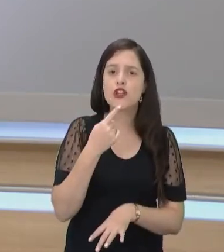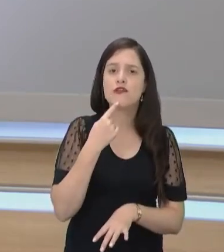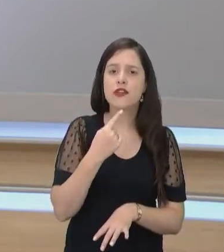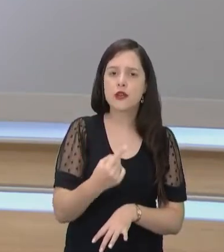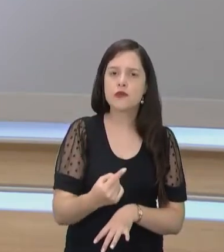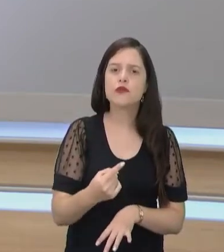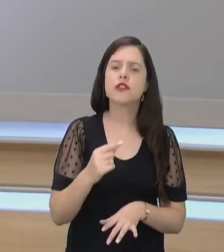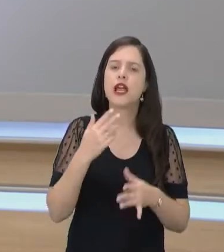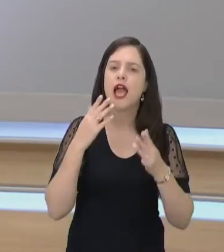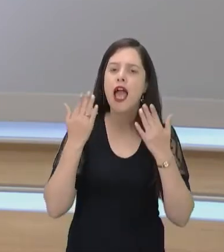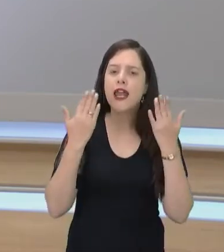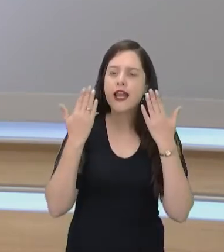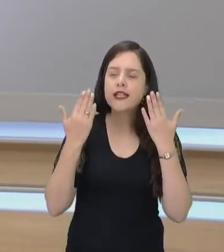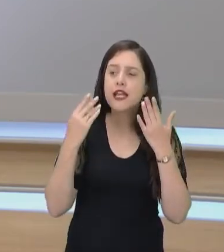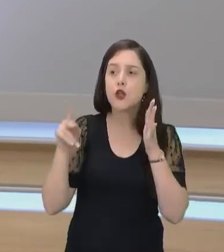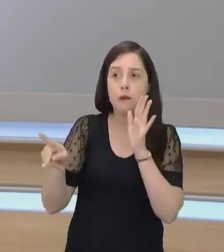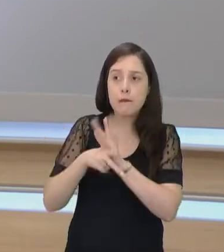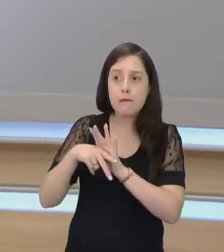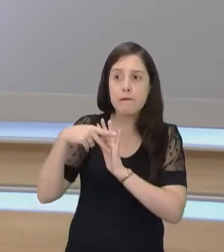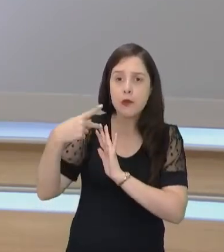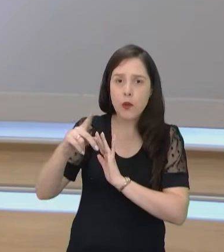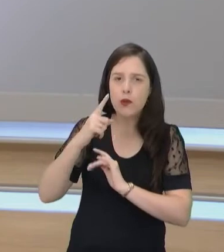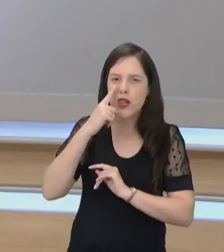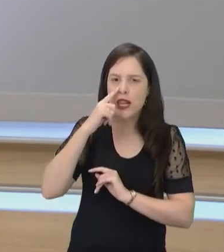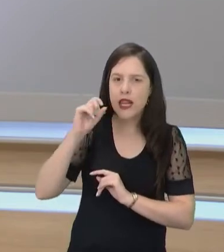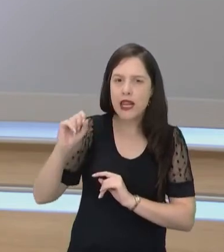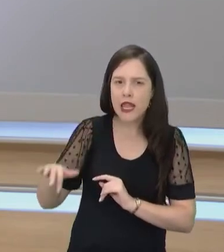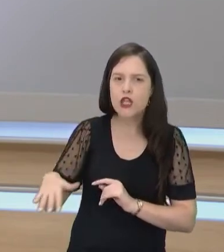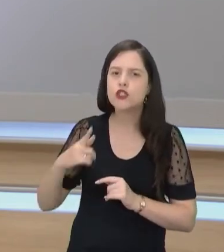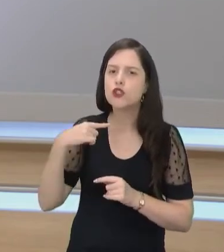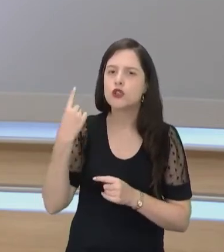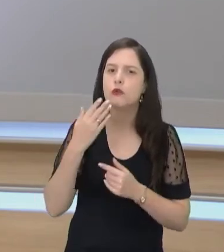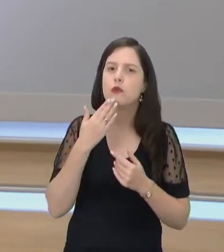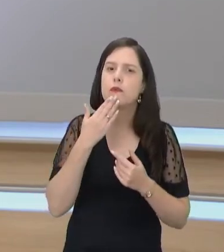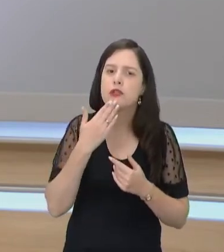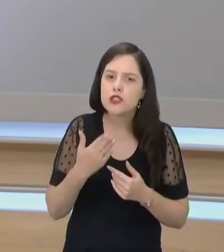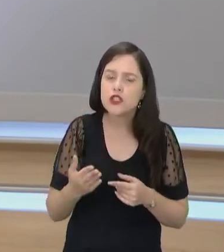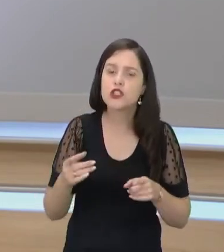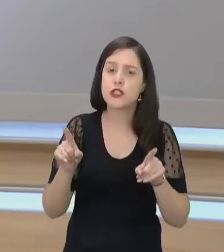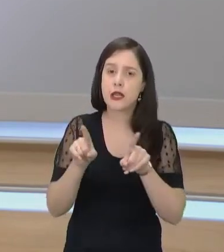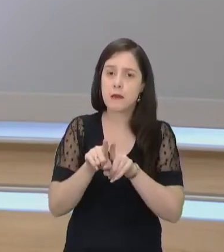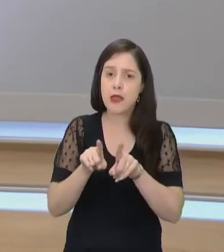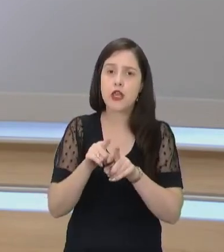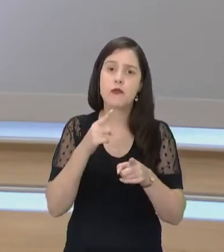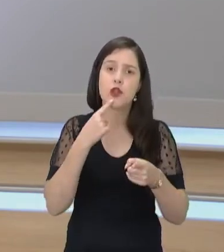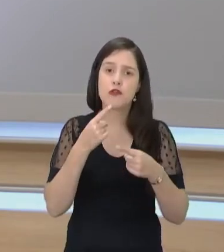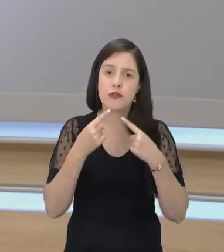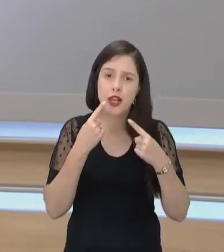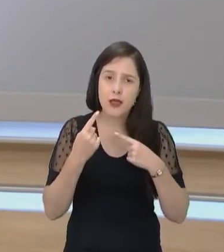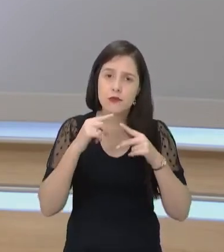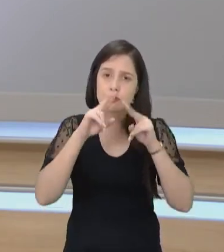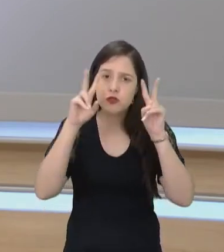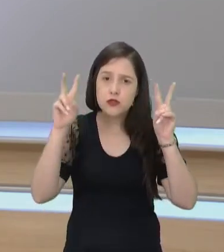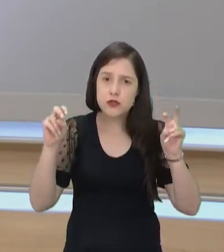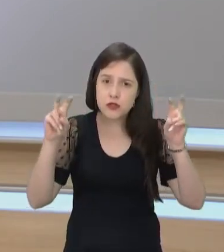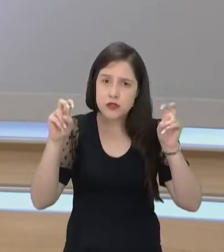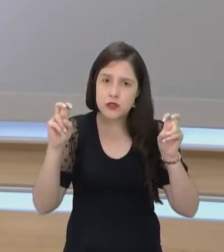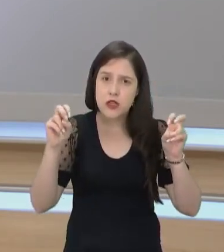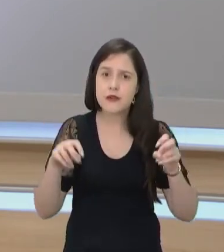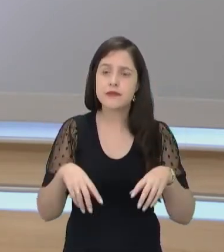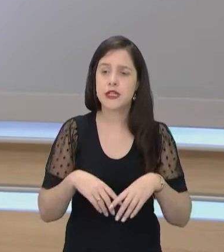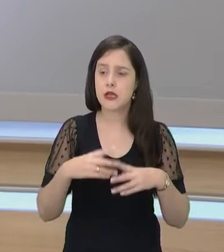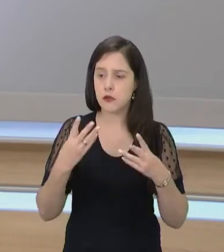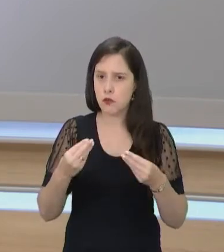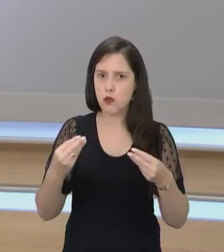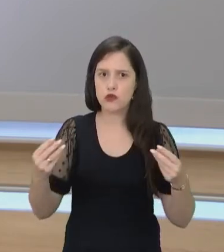analisarem o seu próprio lixo, né? O quanto a gente está produzindo. A gente falou também ali sobre a taxação desse lixo,